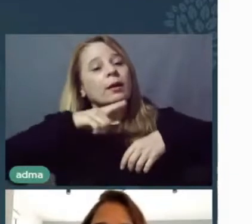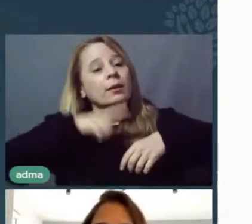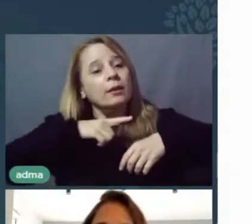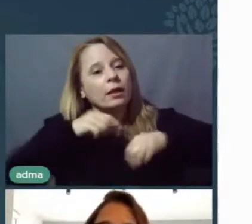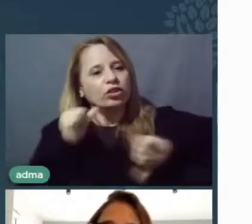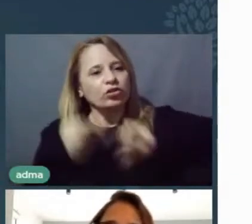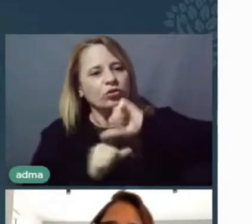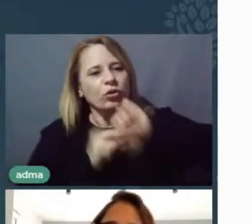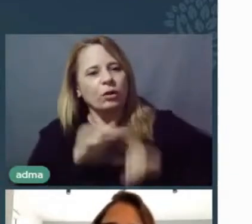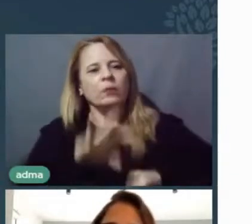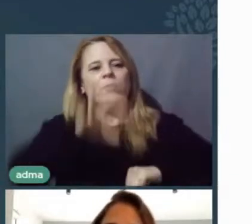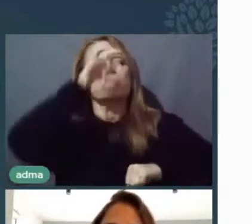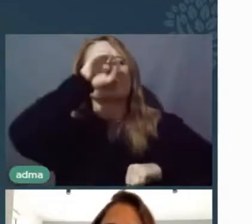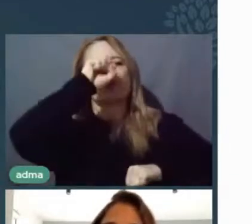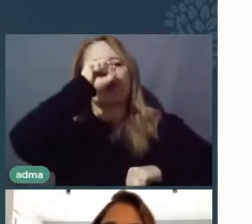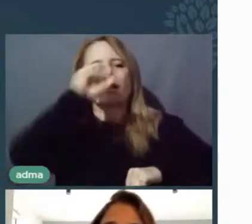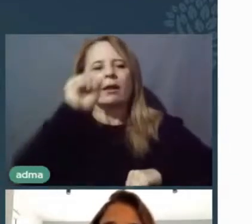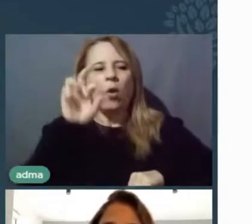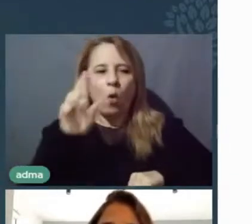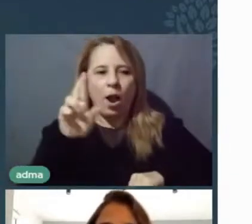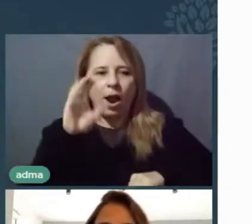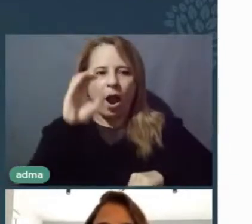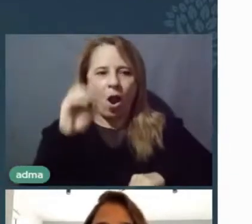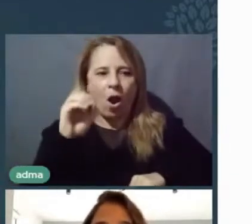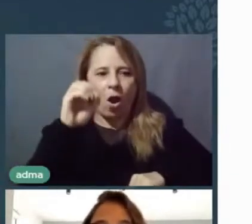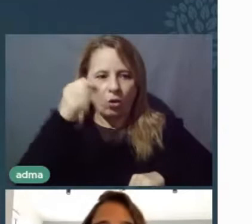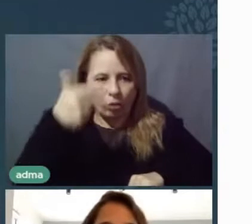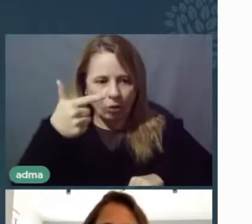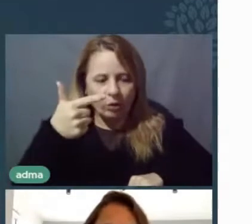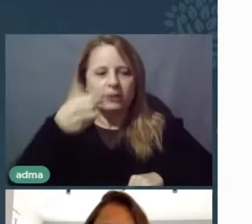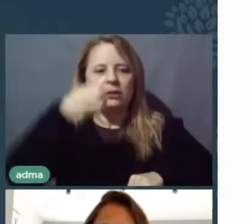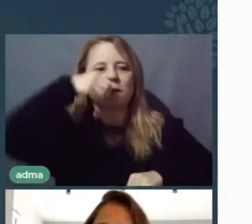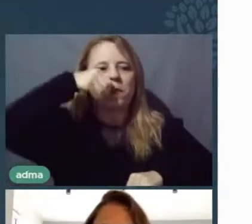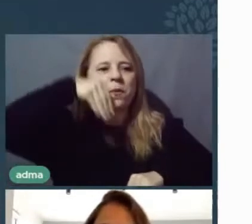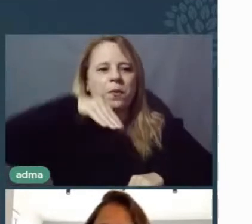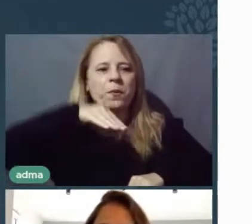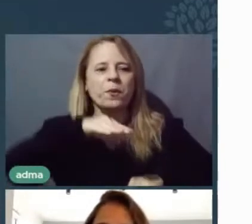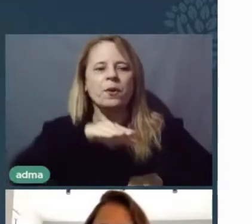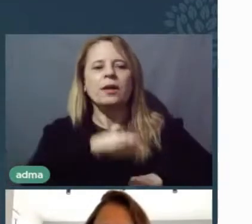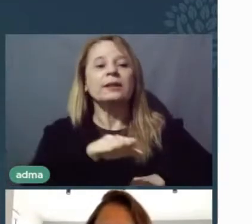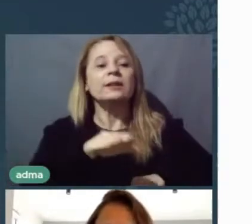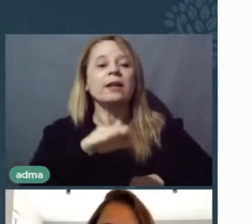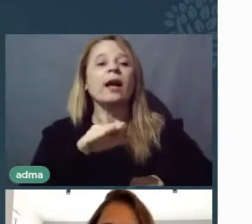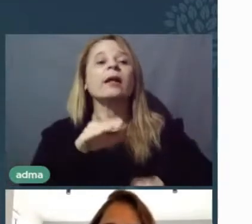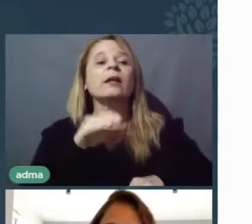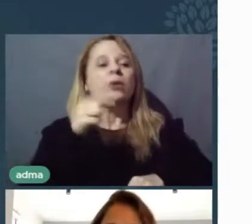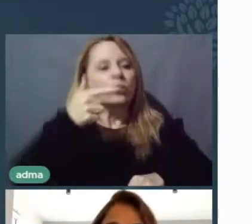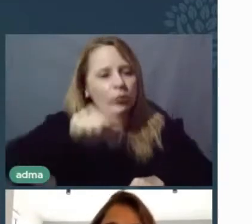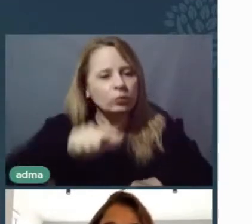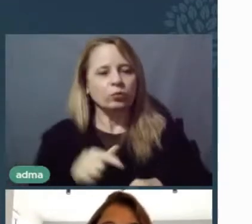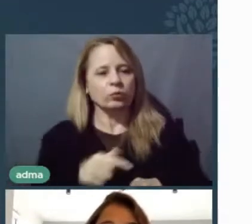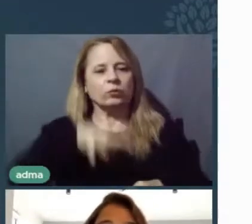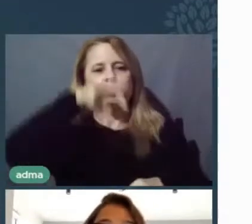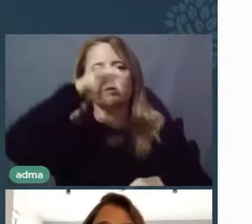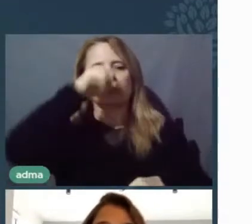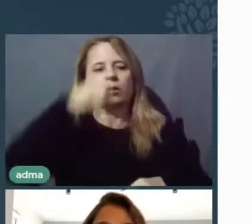troca gasosa, onde o oxigênio vai entrar definitivamente para o corpo, para que haja movimentação nos